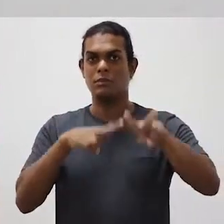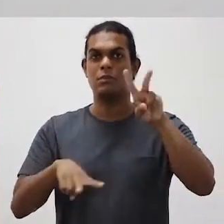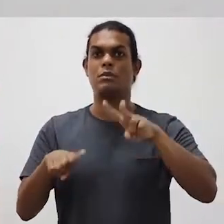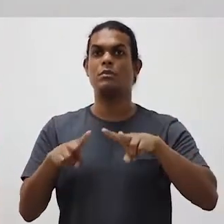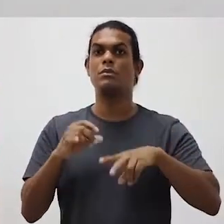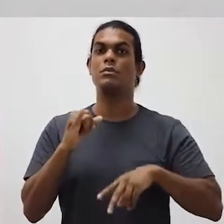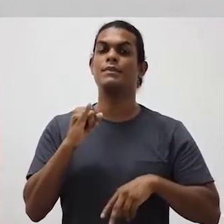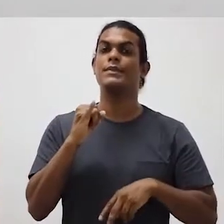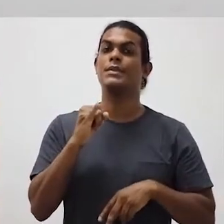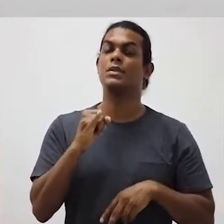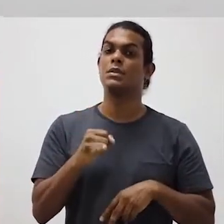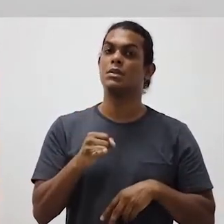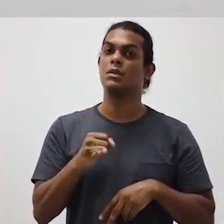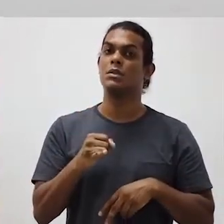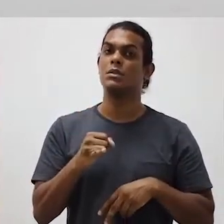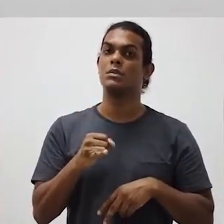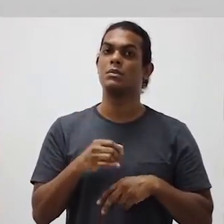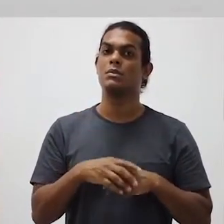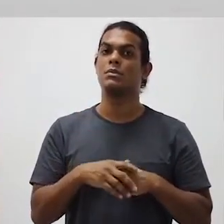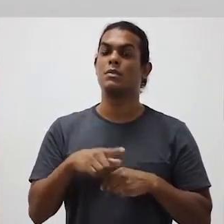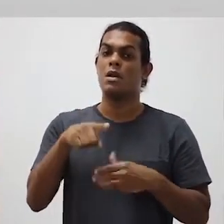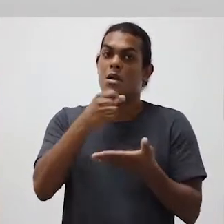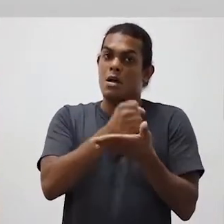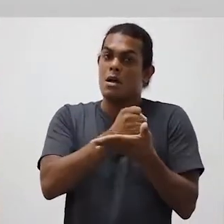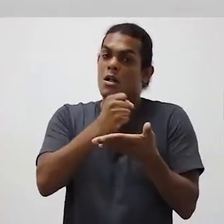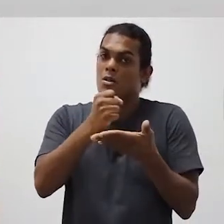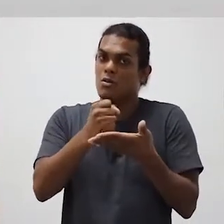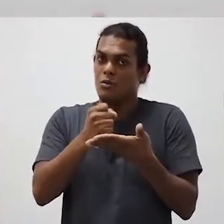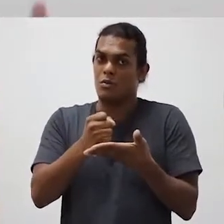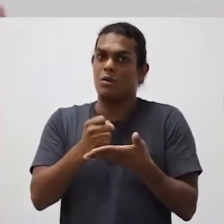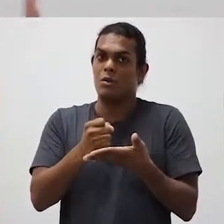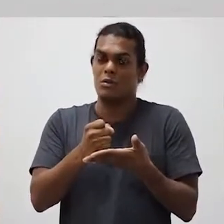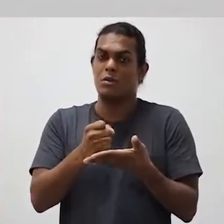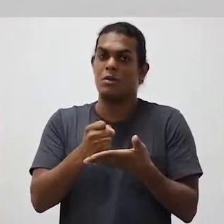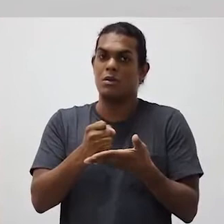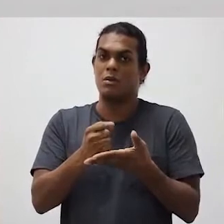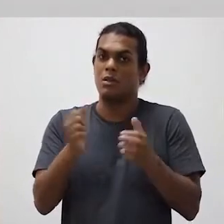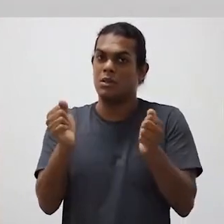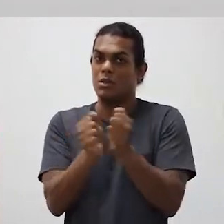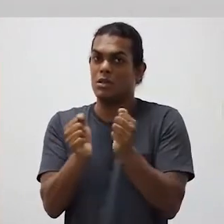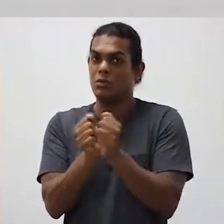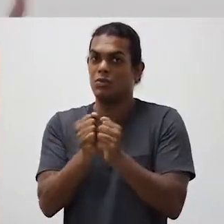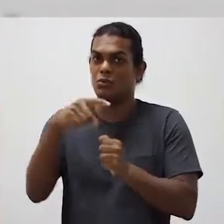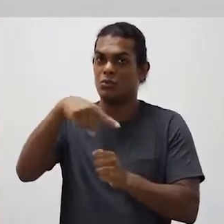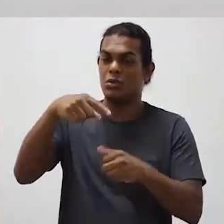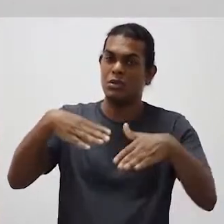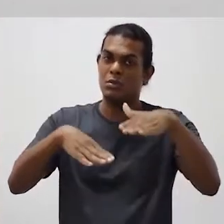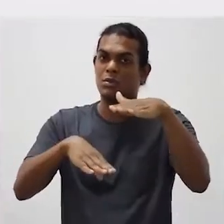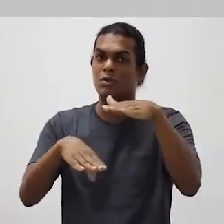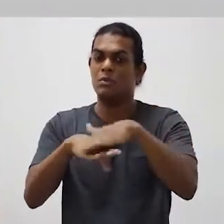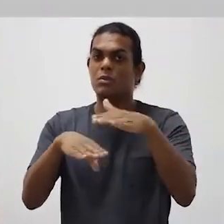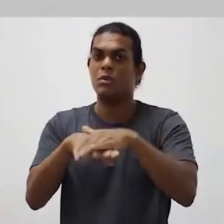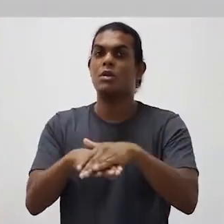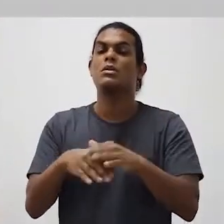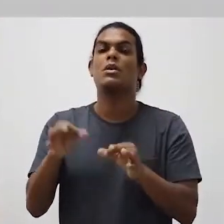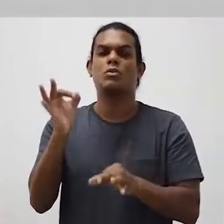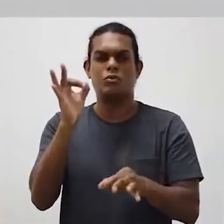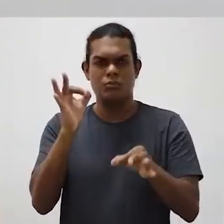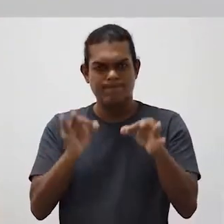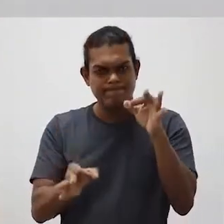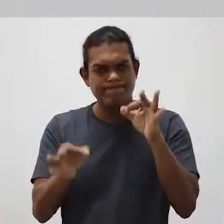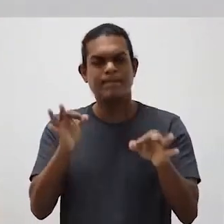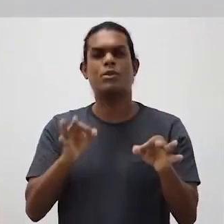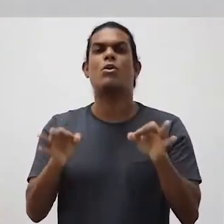se a nota que está sendo encaminhada junto com aquele produto está tudo lá.